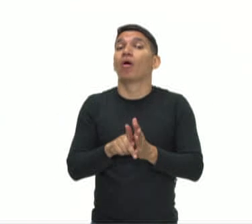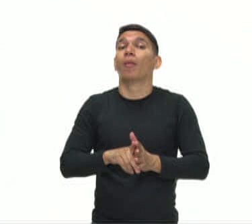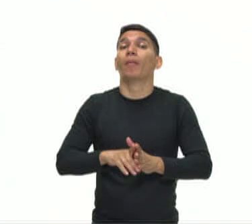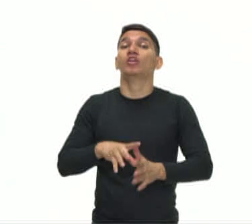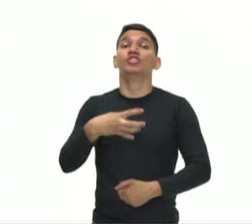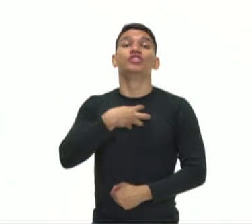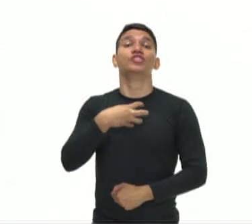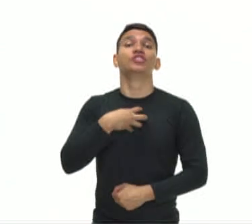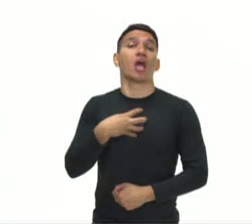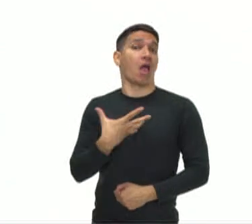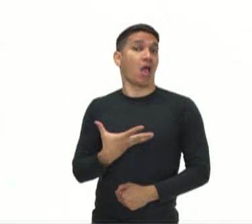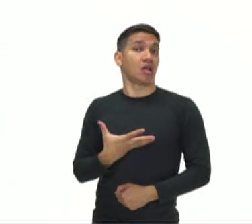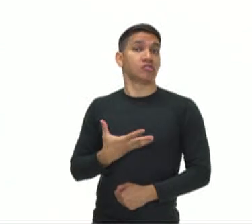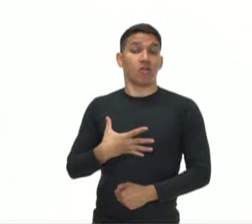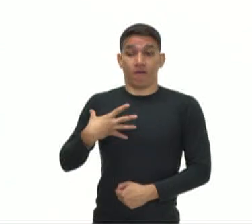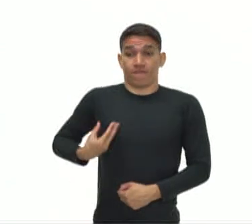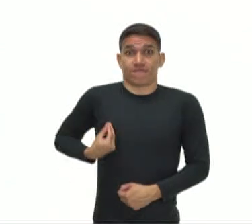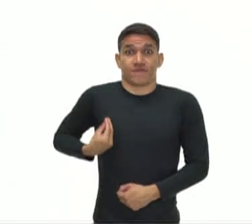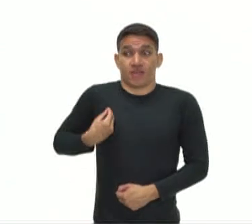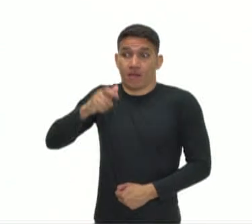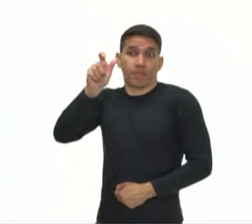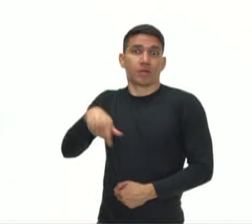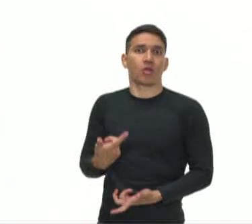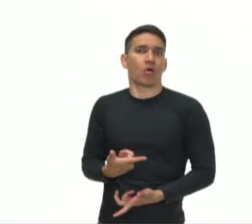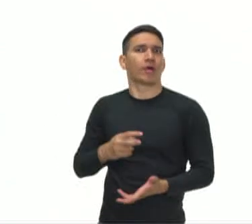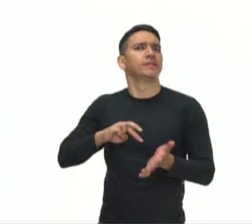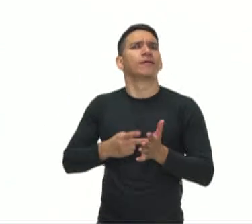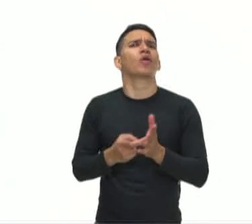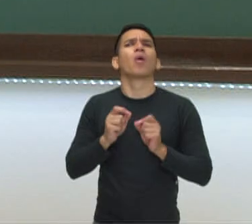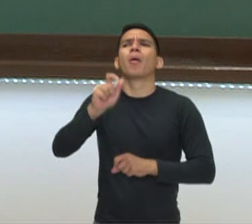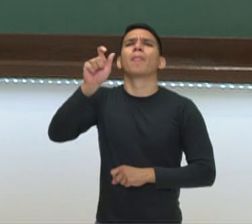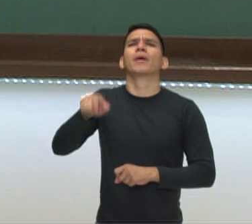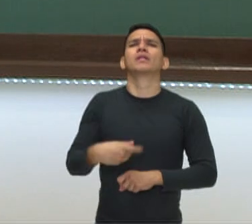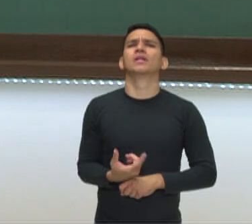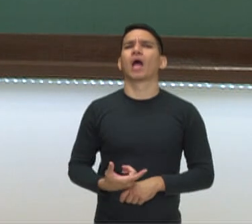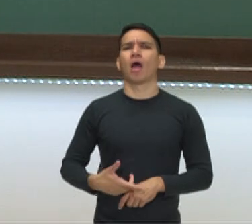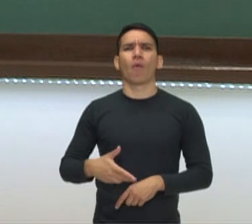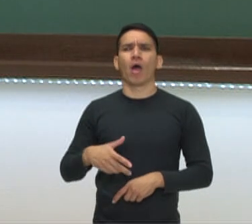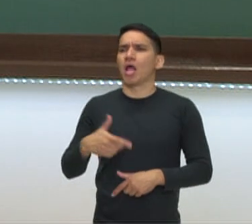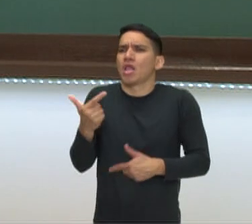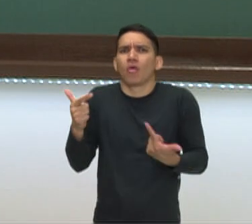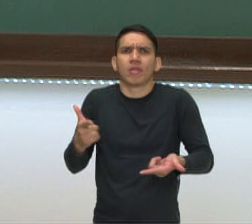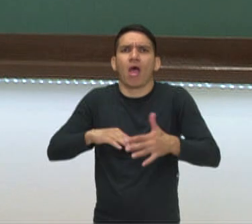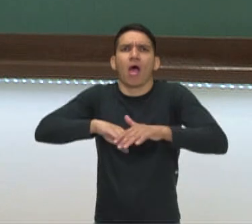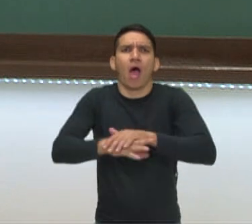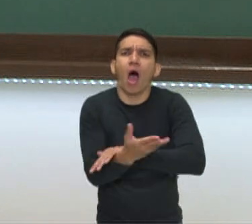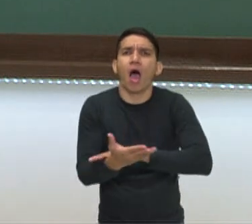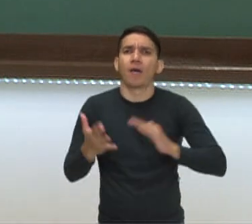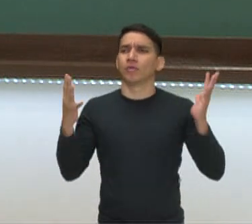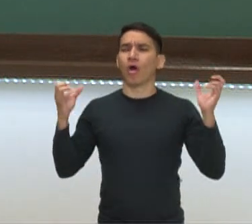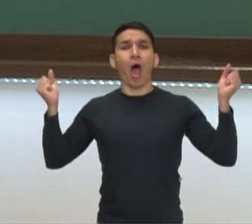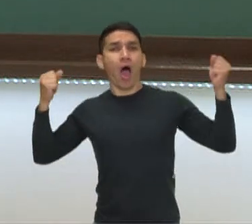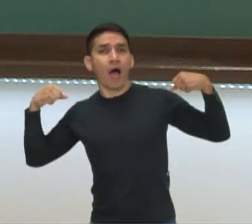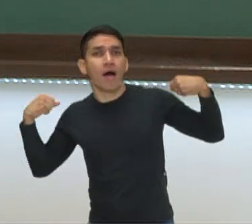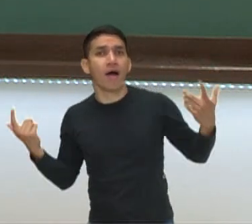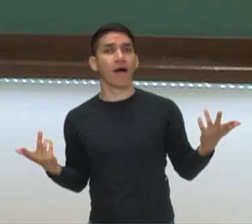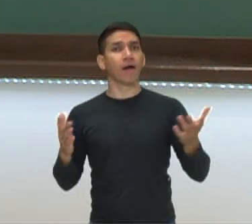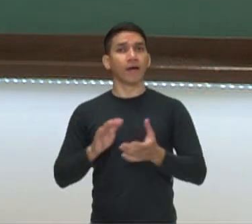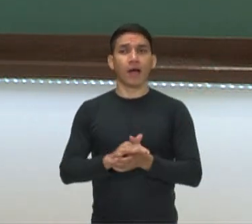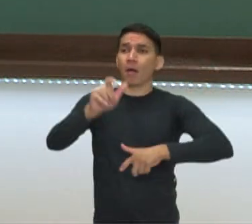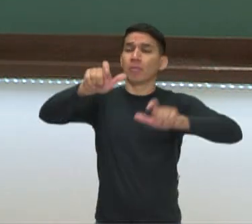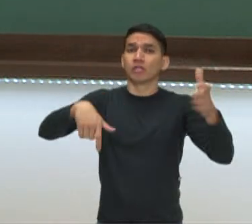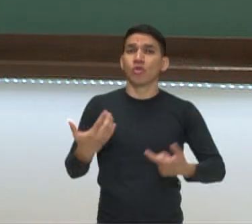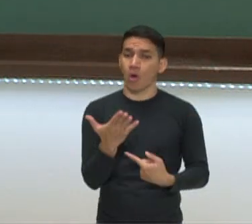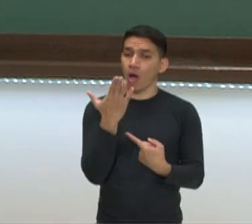da pessoa, ou seja, pessoas que são sedentárias, que não praticam atividades físicas, pessoas que têm